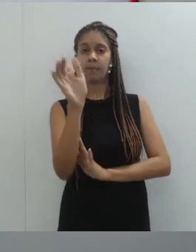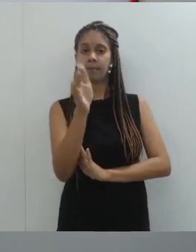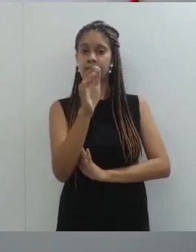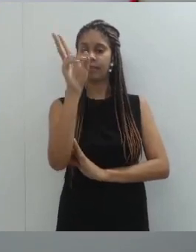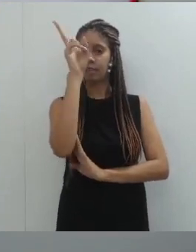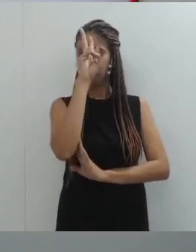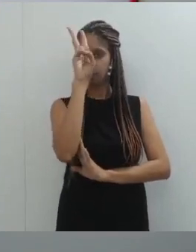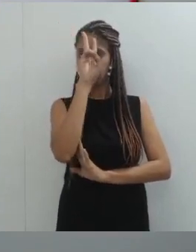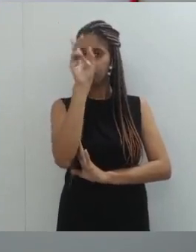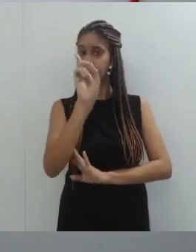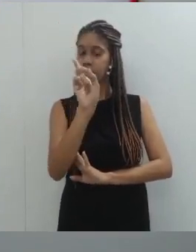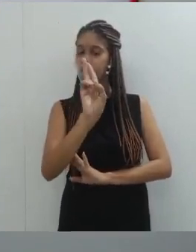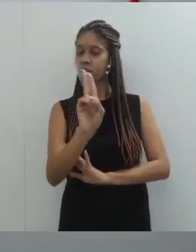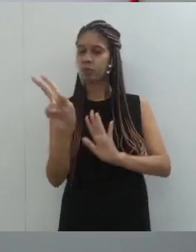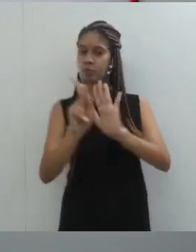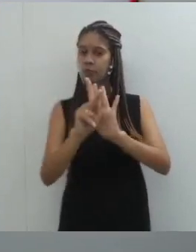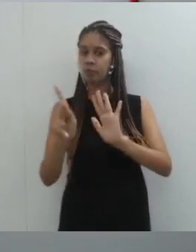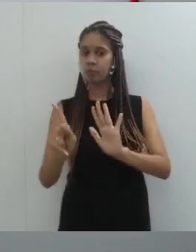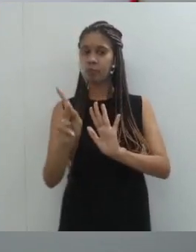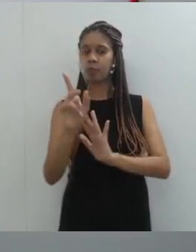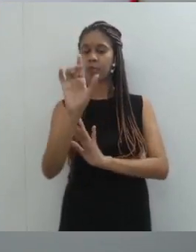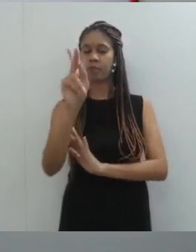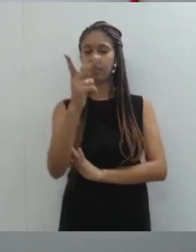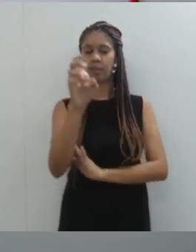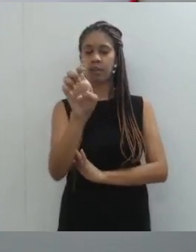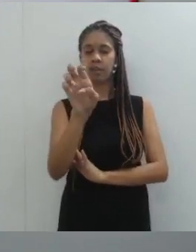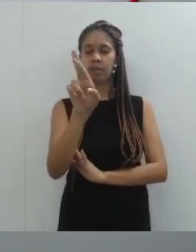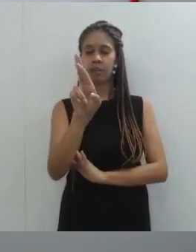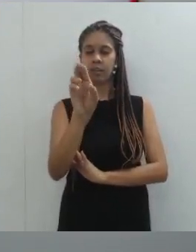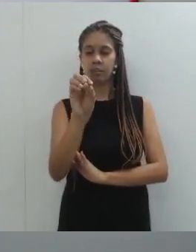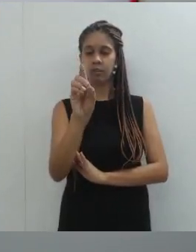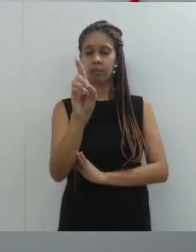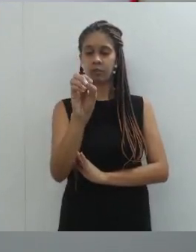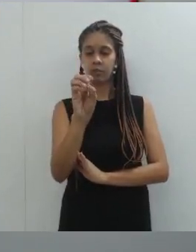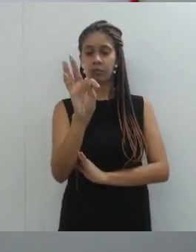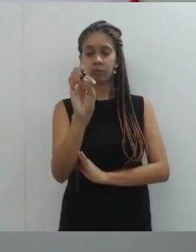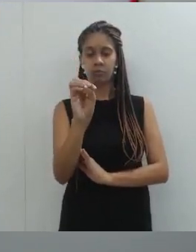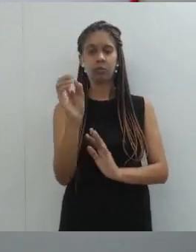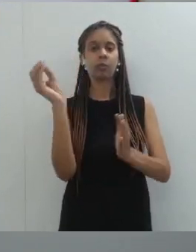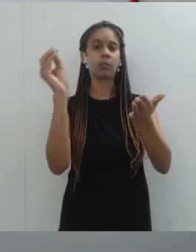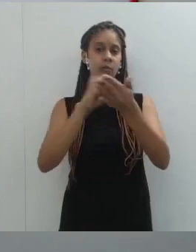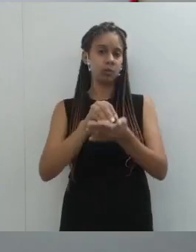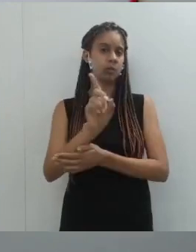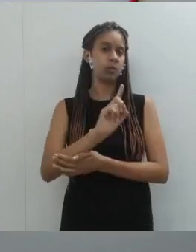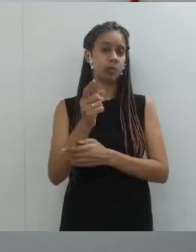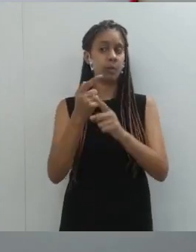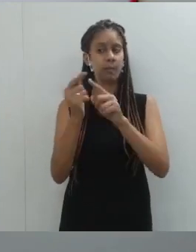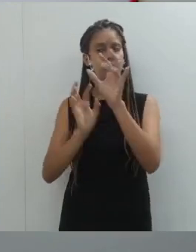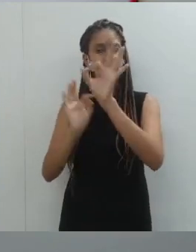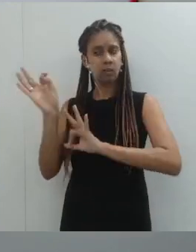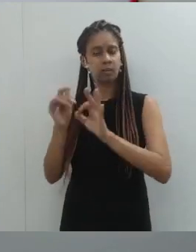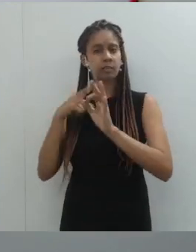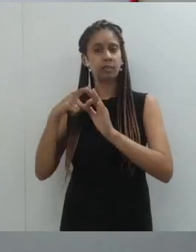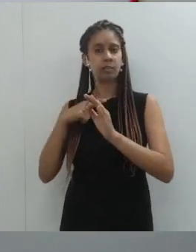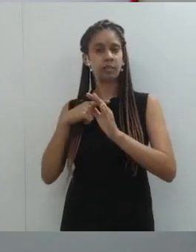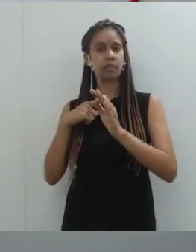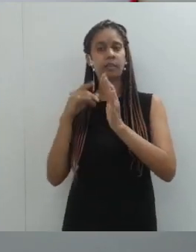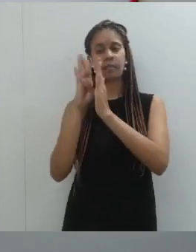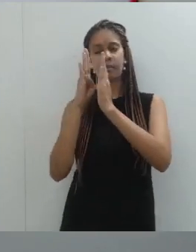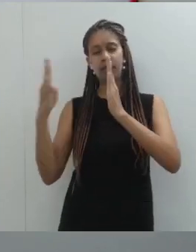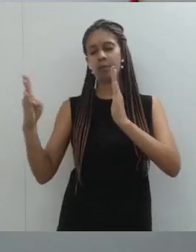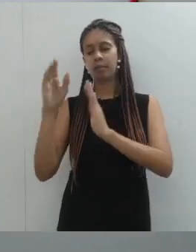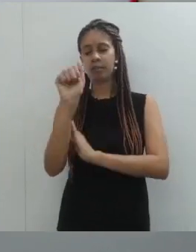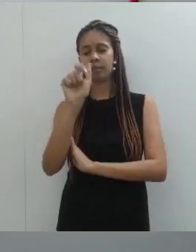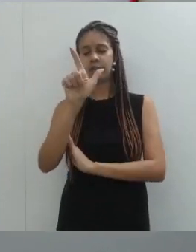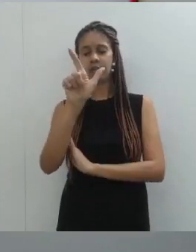foi dado por Heródoto, mas seu conjunto de livros, organizados na Biblioteca de Alexandria, recebe o nome de